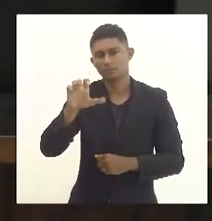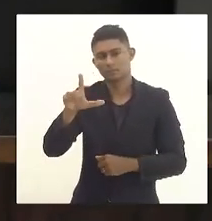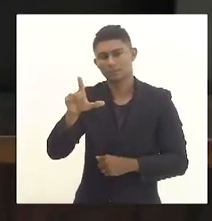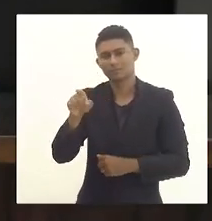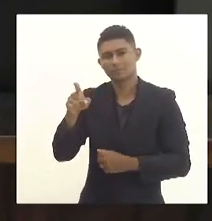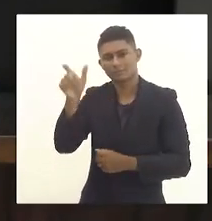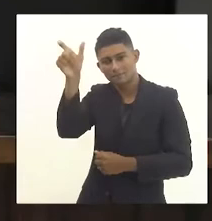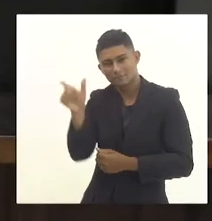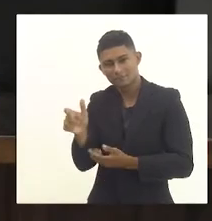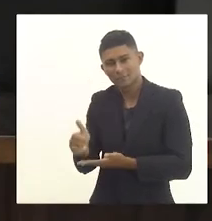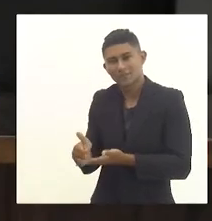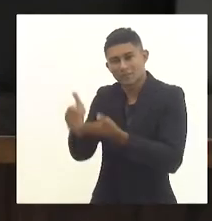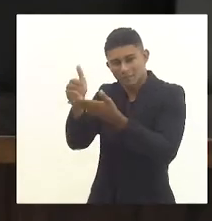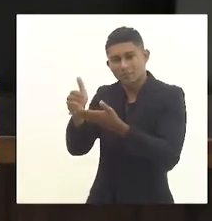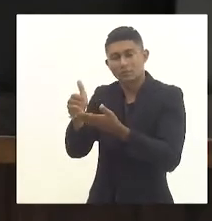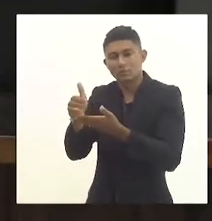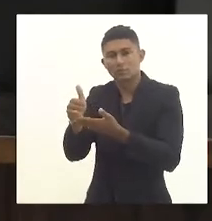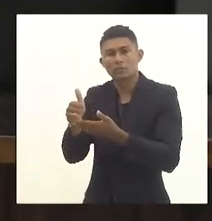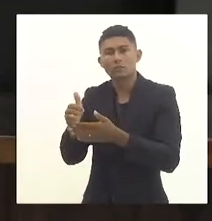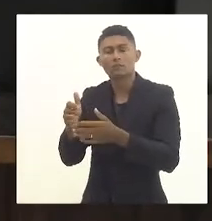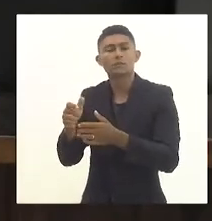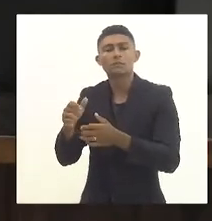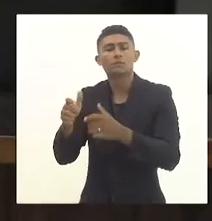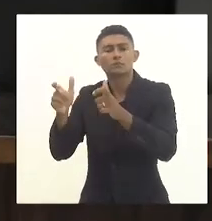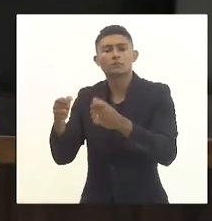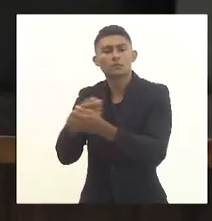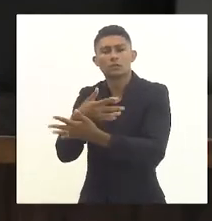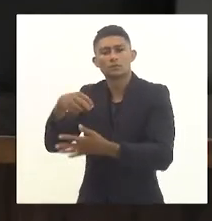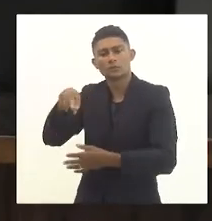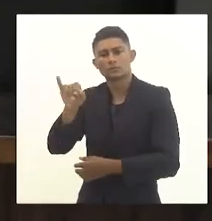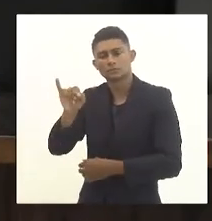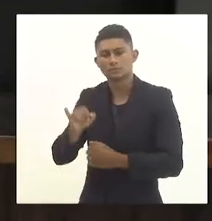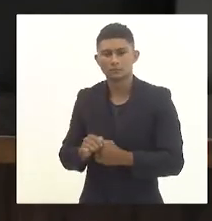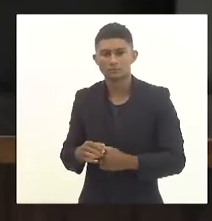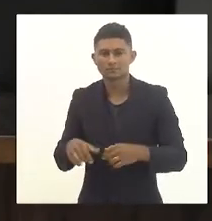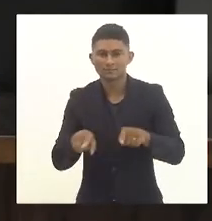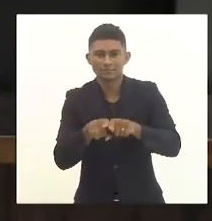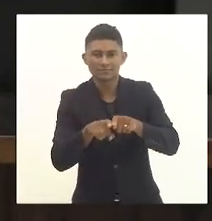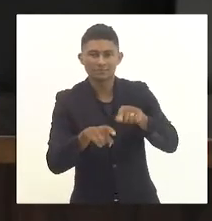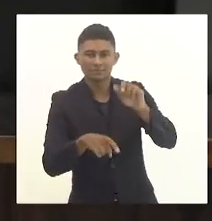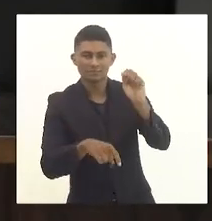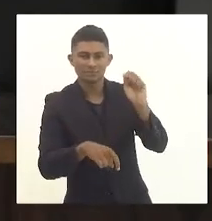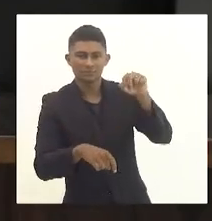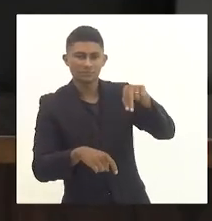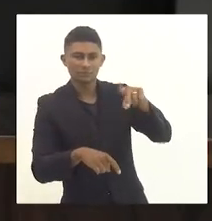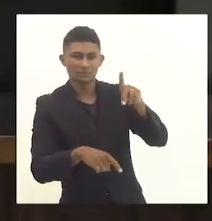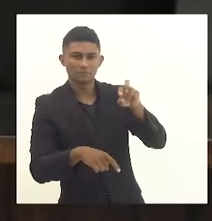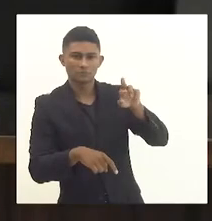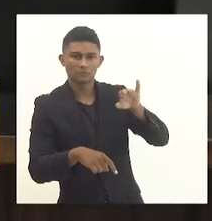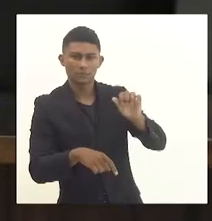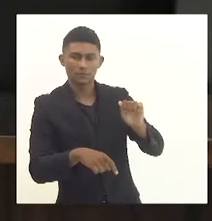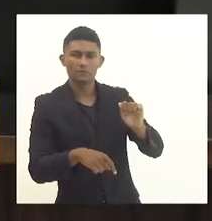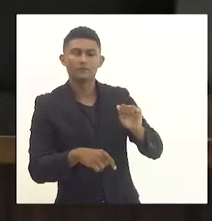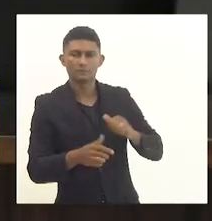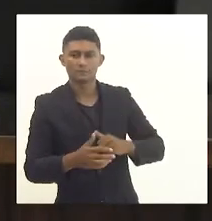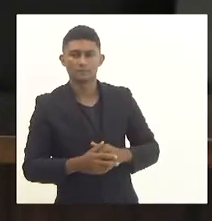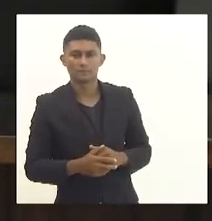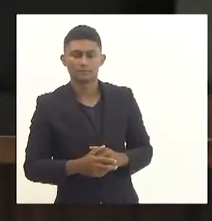jurídico do município de Nova Iguaçu. Andréia Oliveira, superintendente de TI da Prefeitura de Angra dos